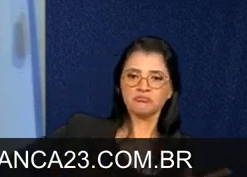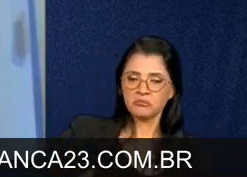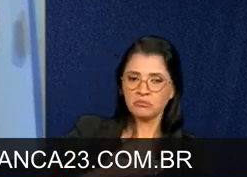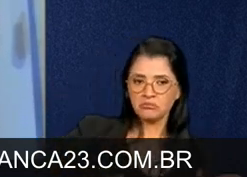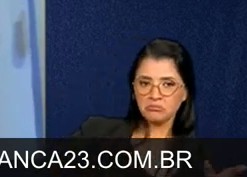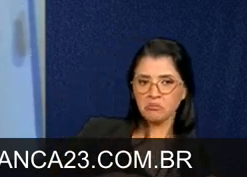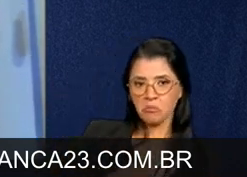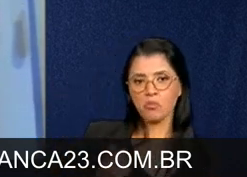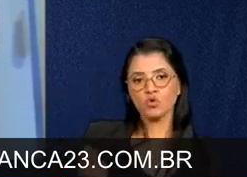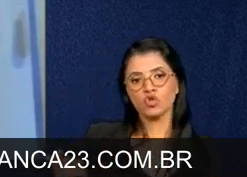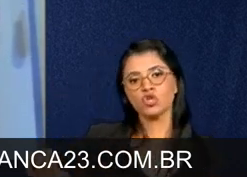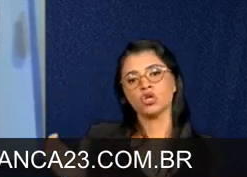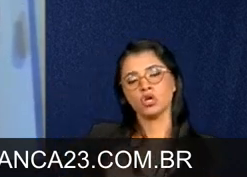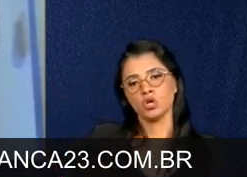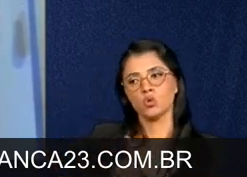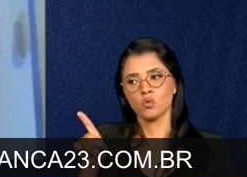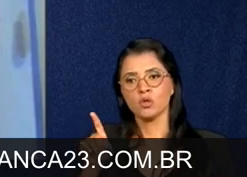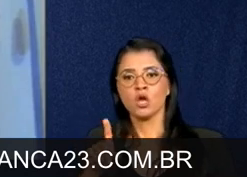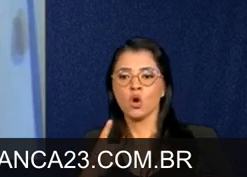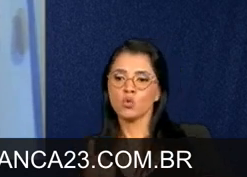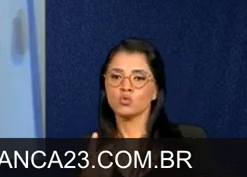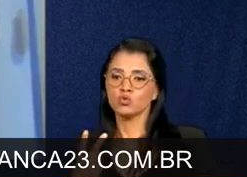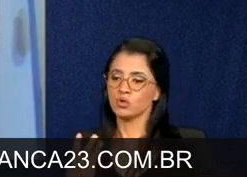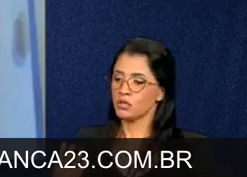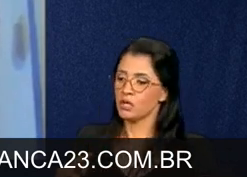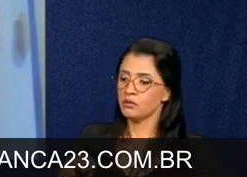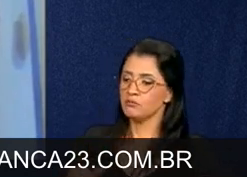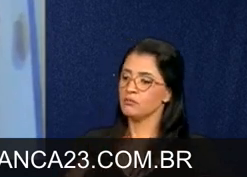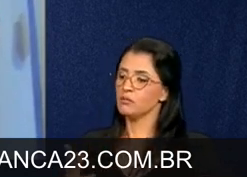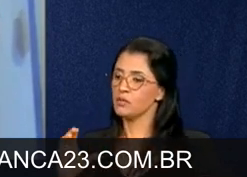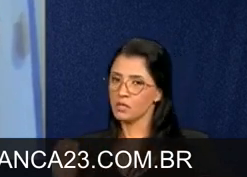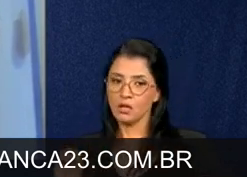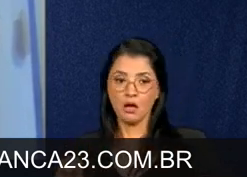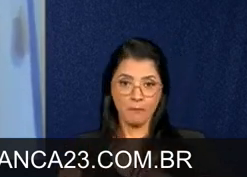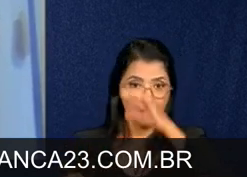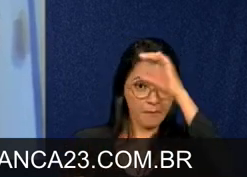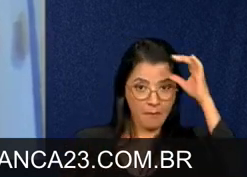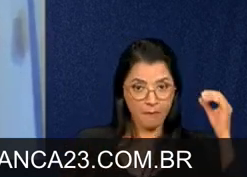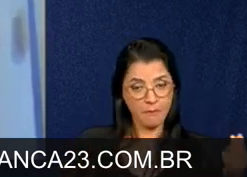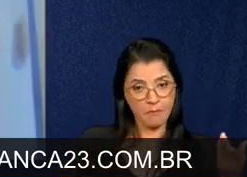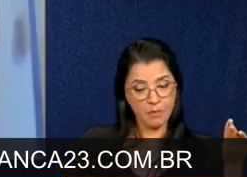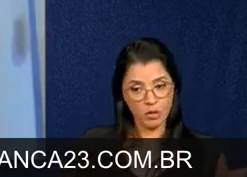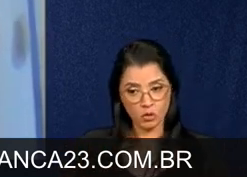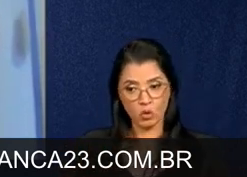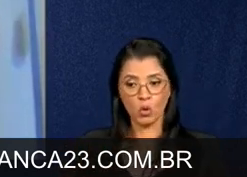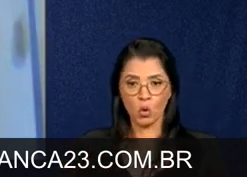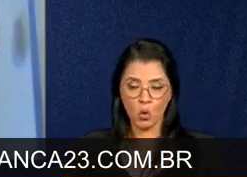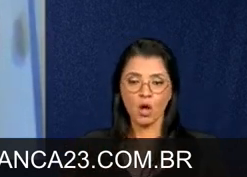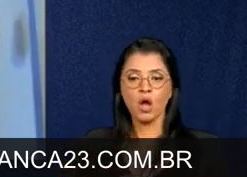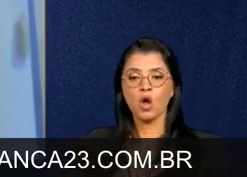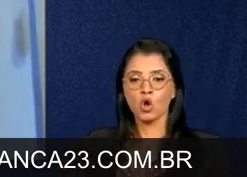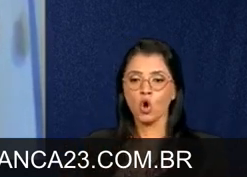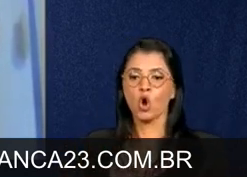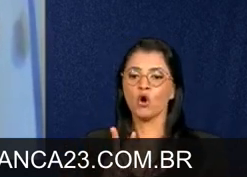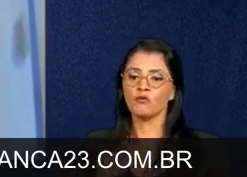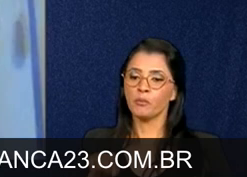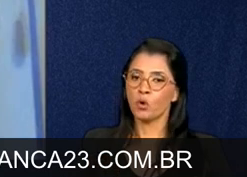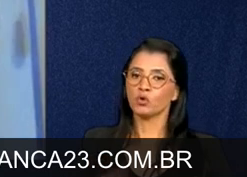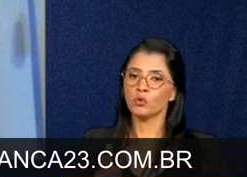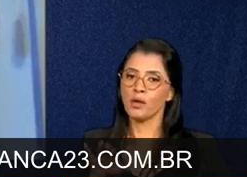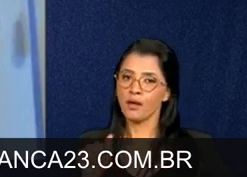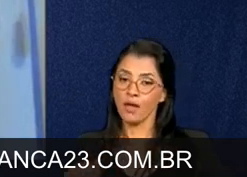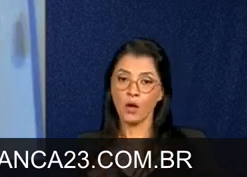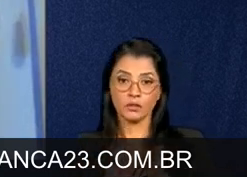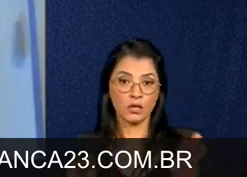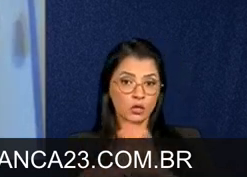intermediação entre a 123 Milhas, o consumidor.gov.br, que é um órgão do governo, é um site